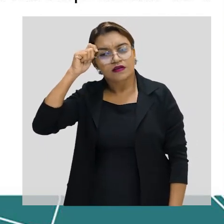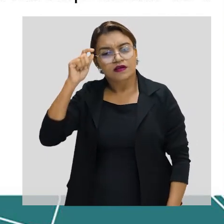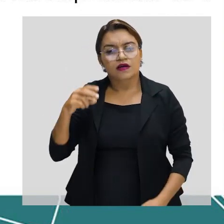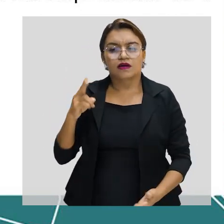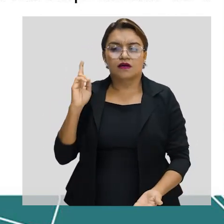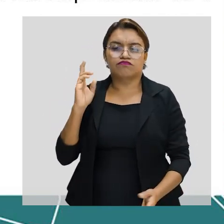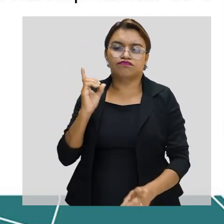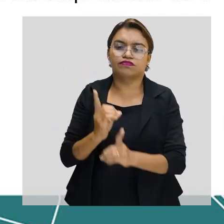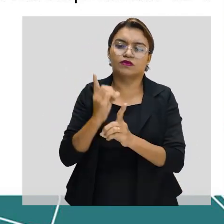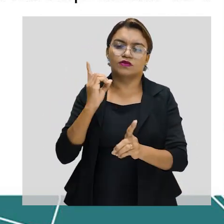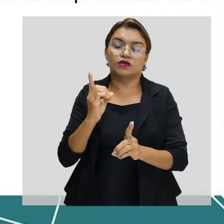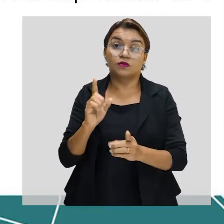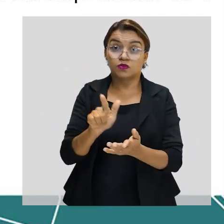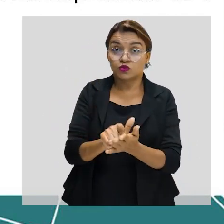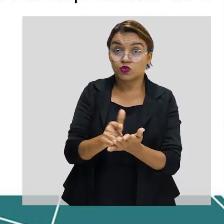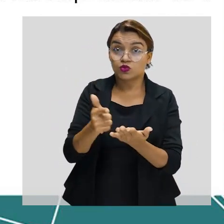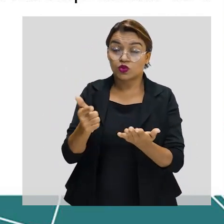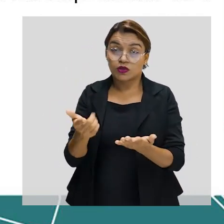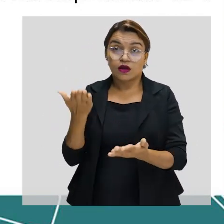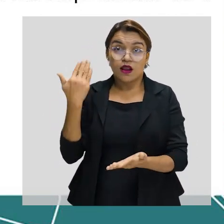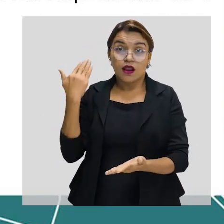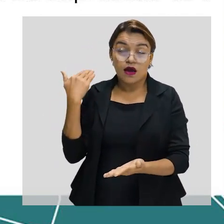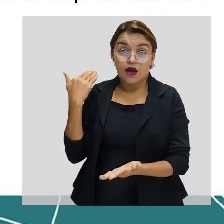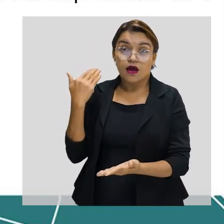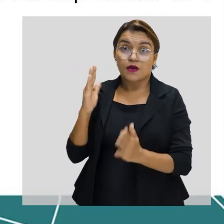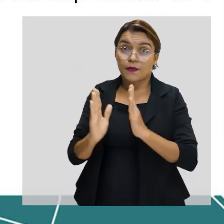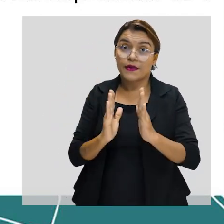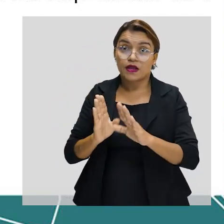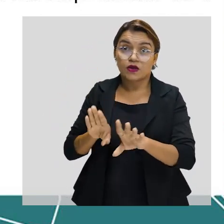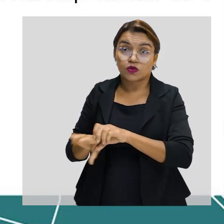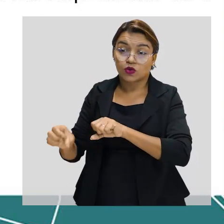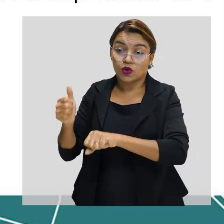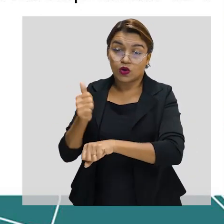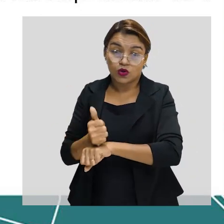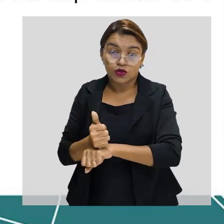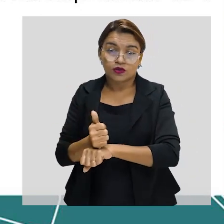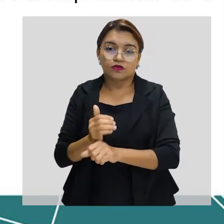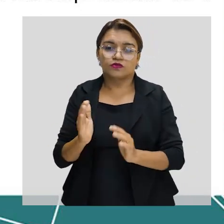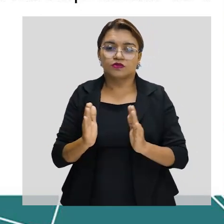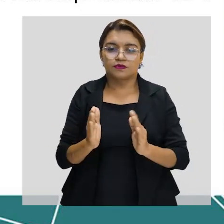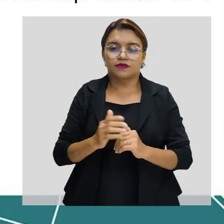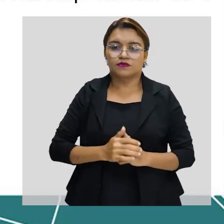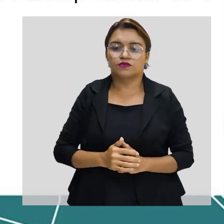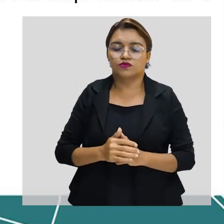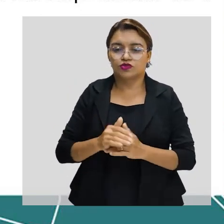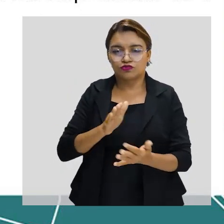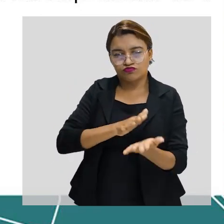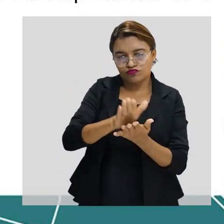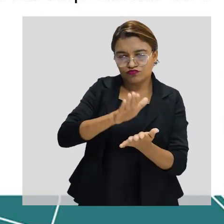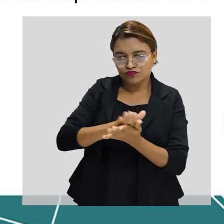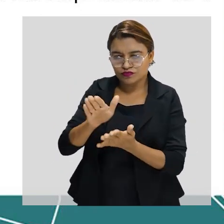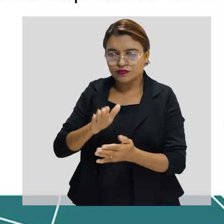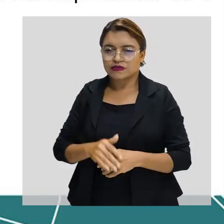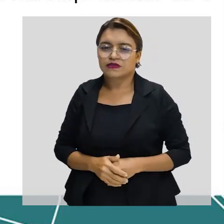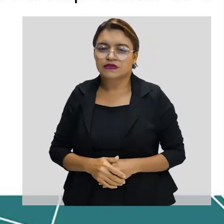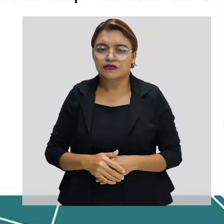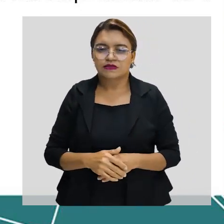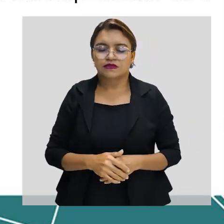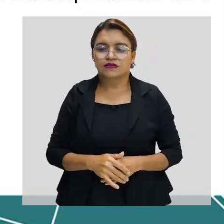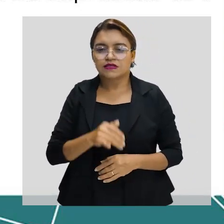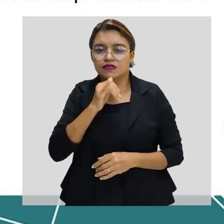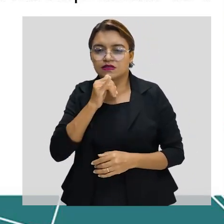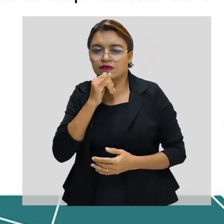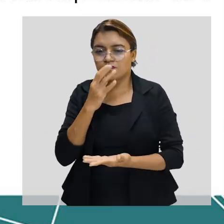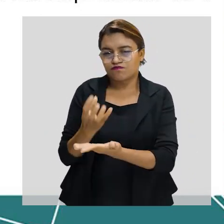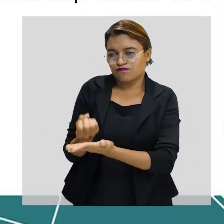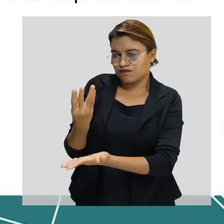período colonial, certo? O espaço de divulgação ficcional. Então, tudo que é literário, uma